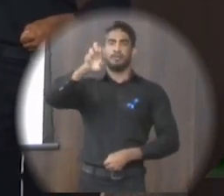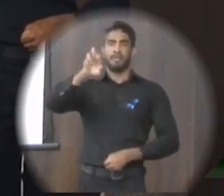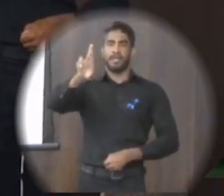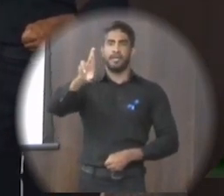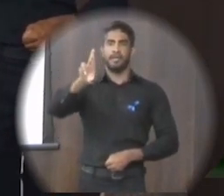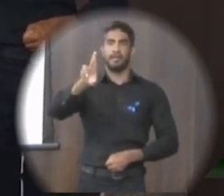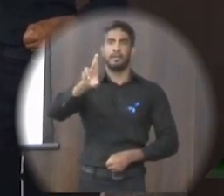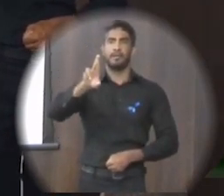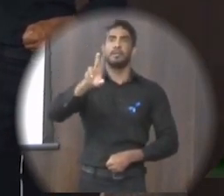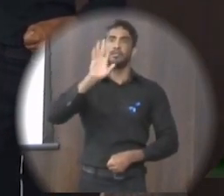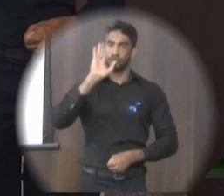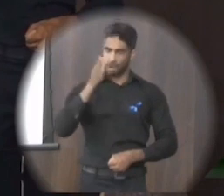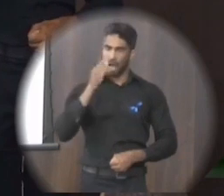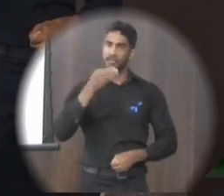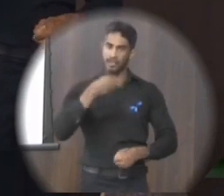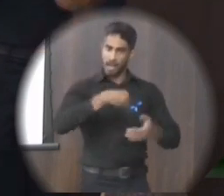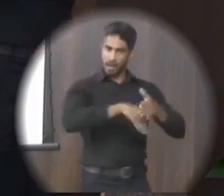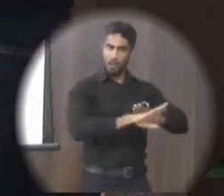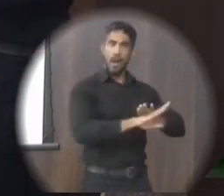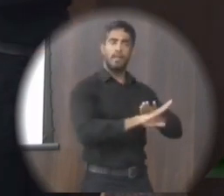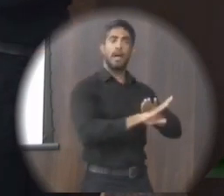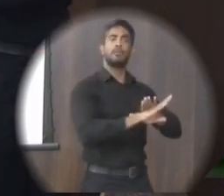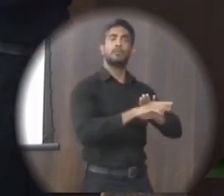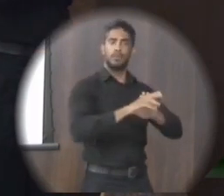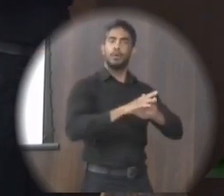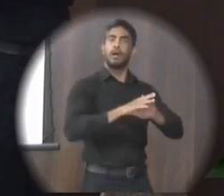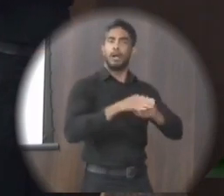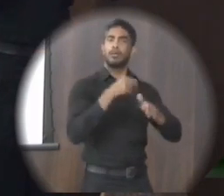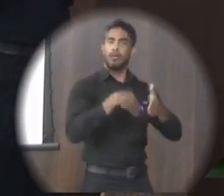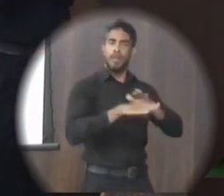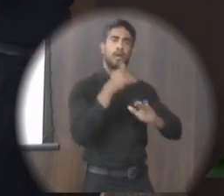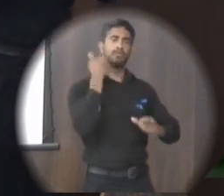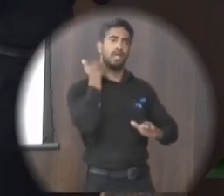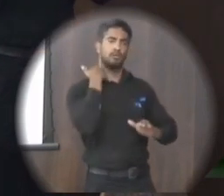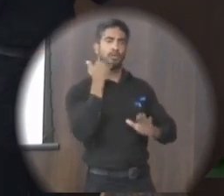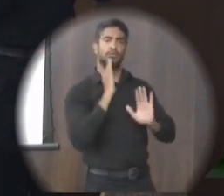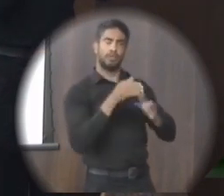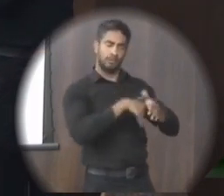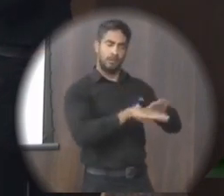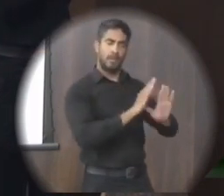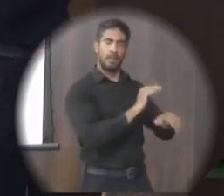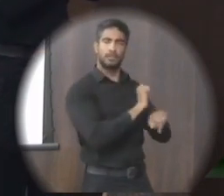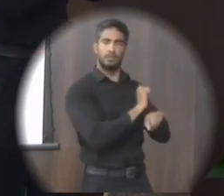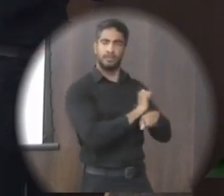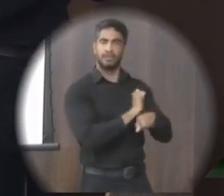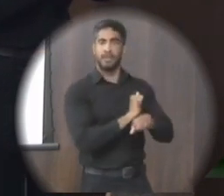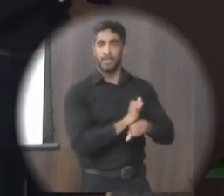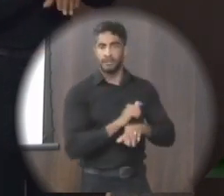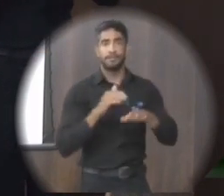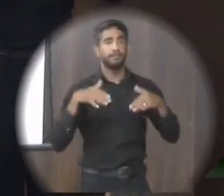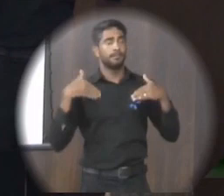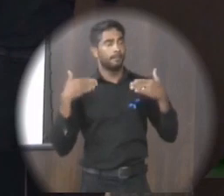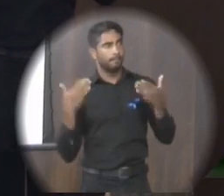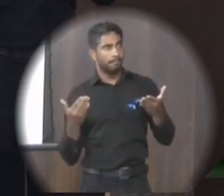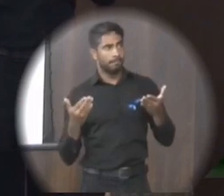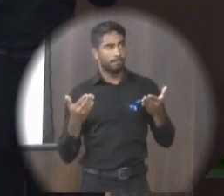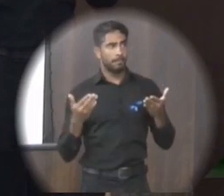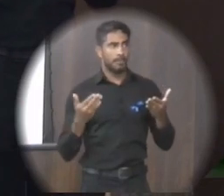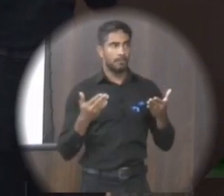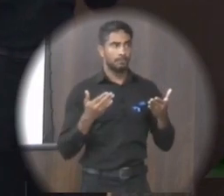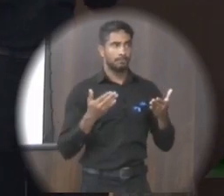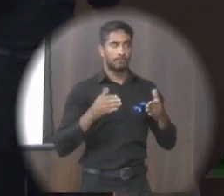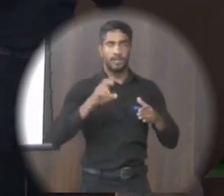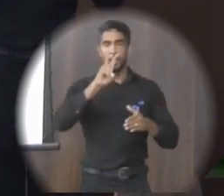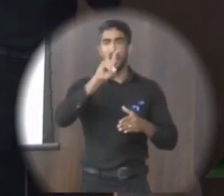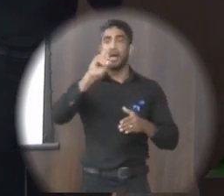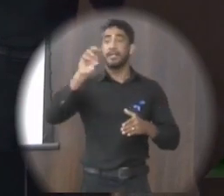já está na conta do bombeiro e foi realizada essa licitação. Então, ela está orçada hoje